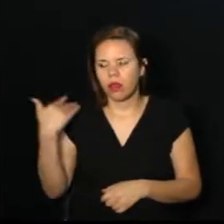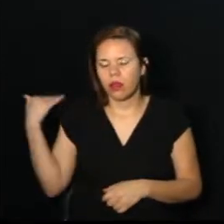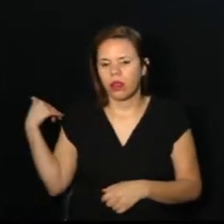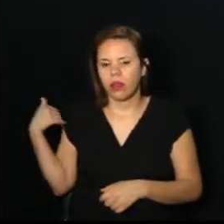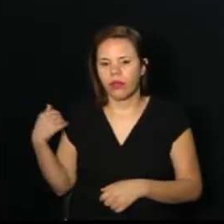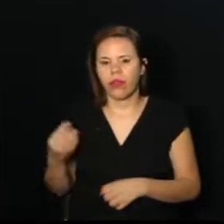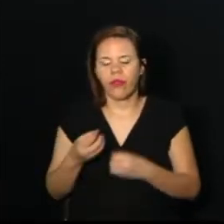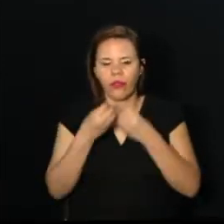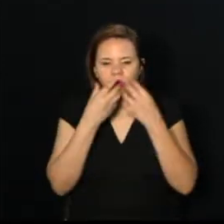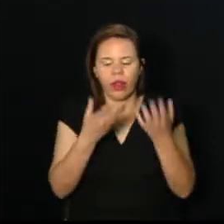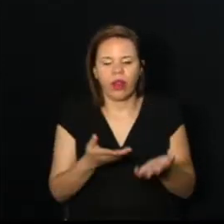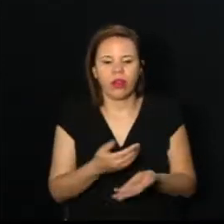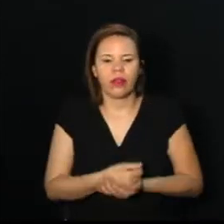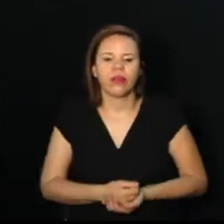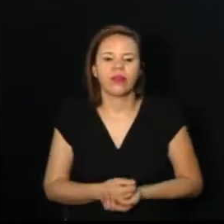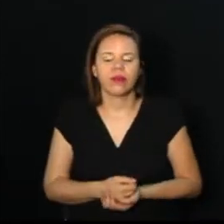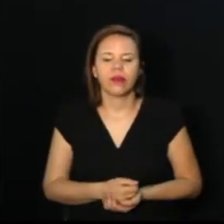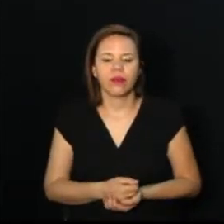falando para